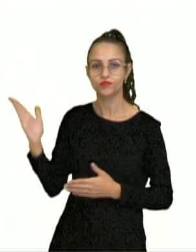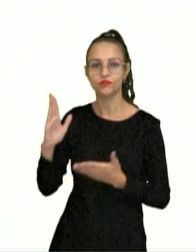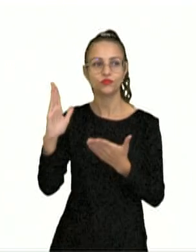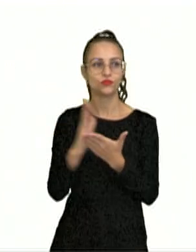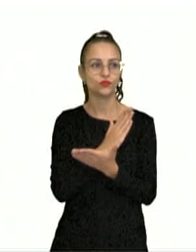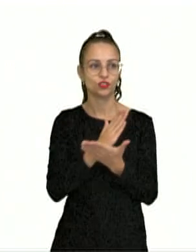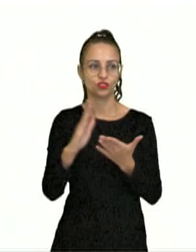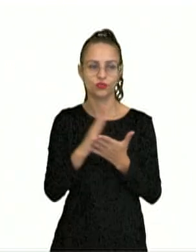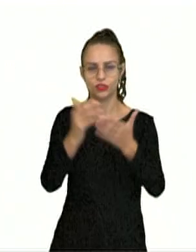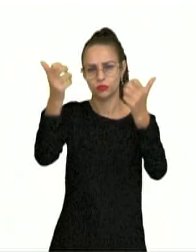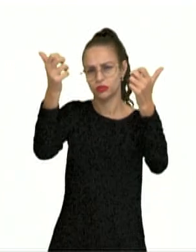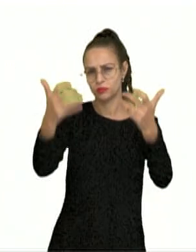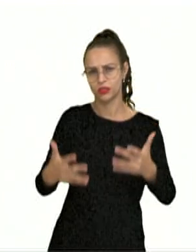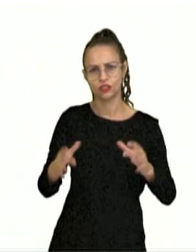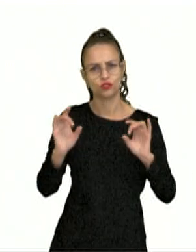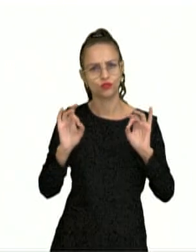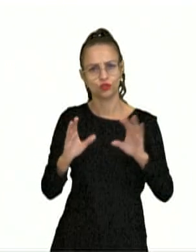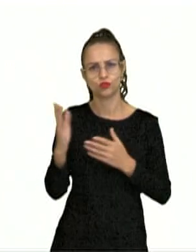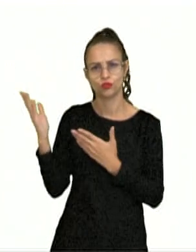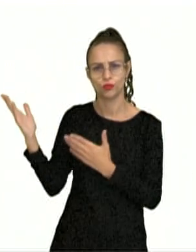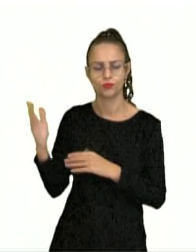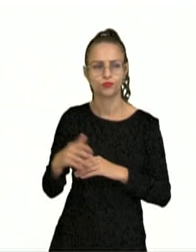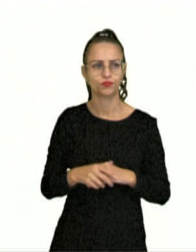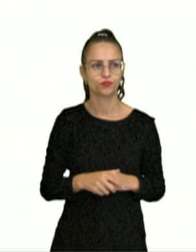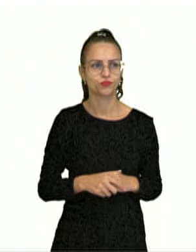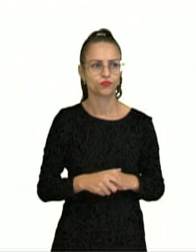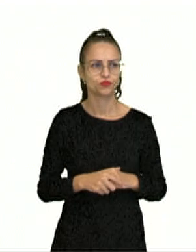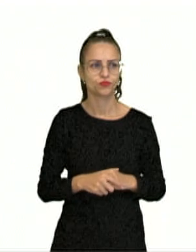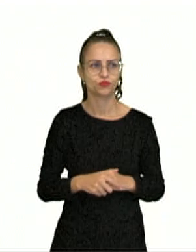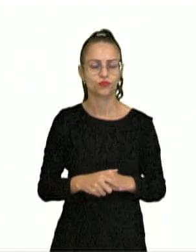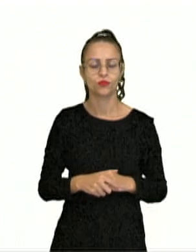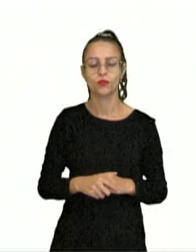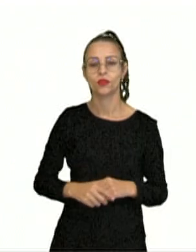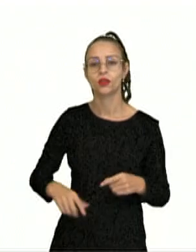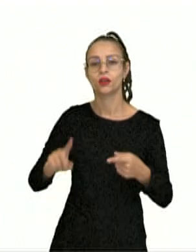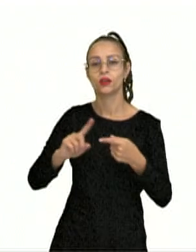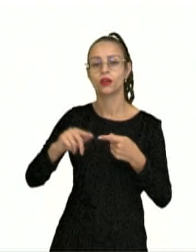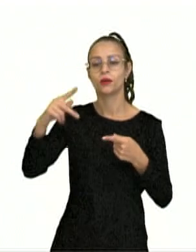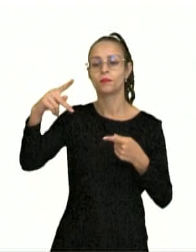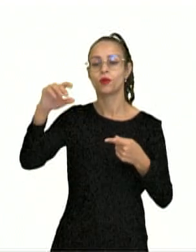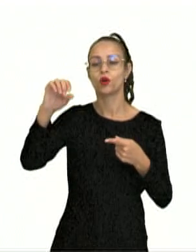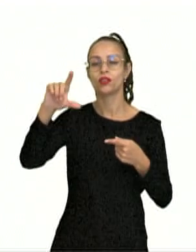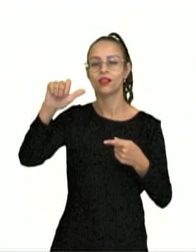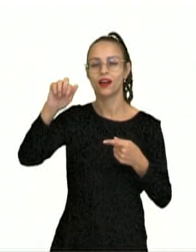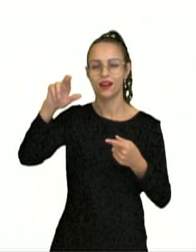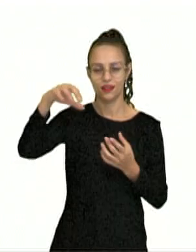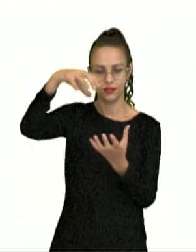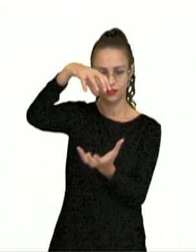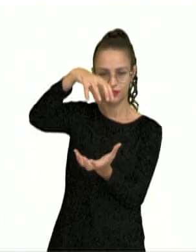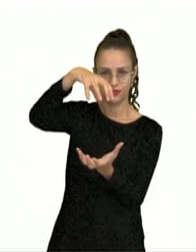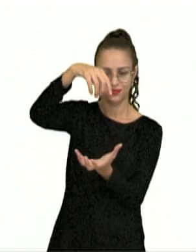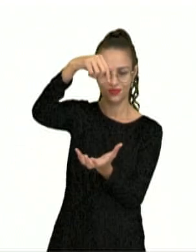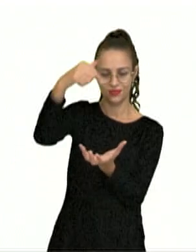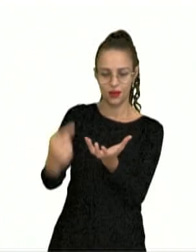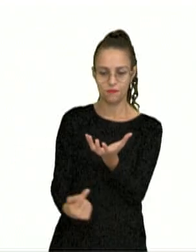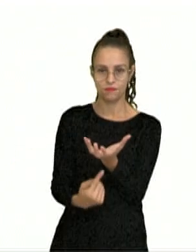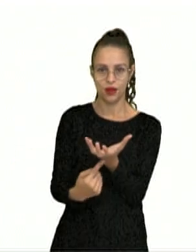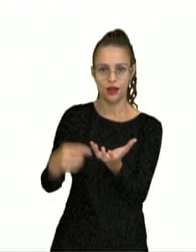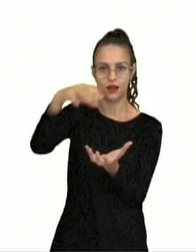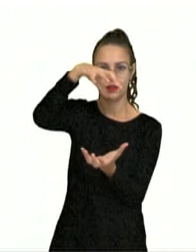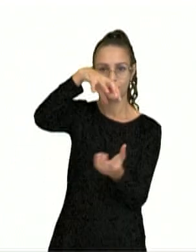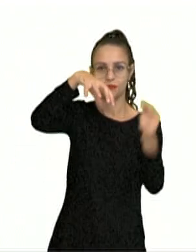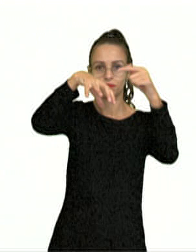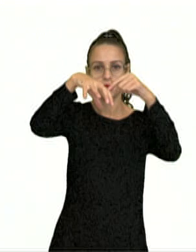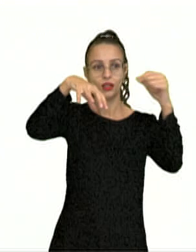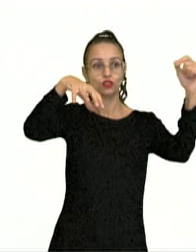divisão explicativa a respeito disso, né? Zonas polares, os raios atingem a Terra de modo muito inclinado. Então, nós